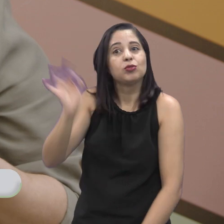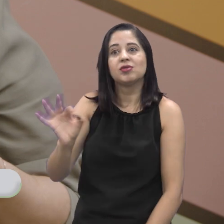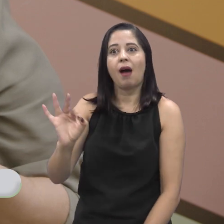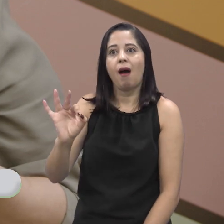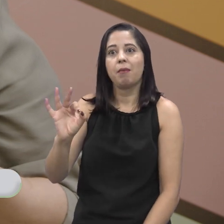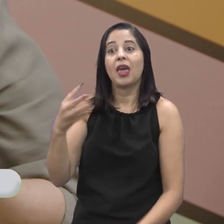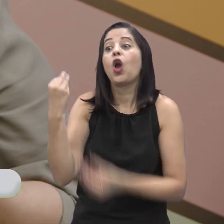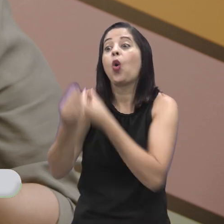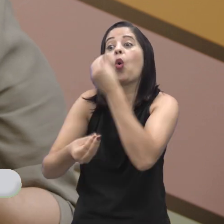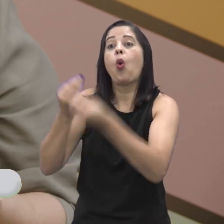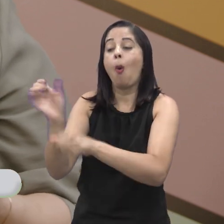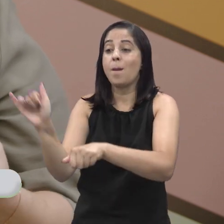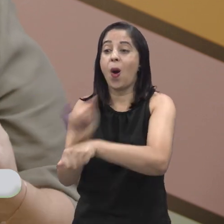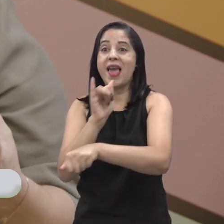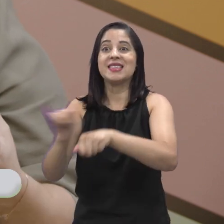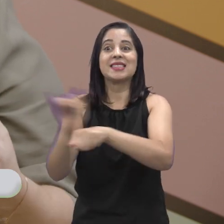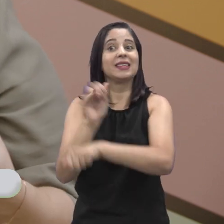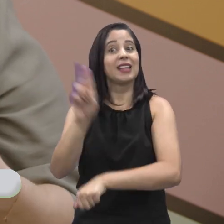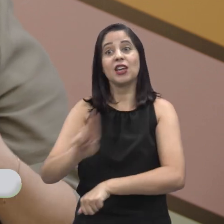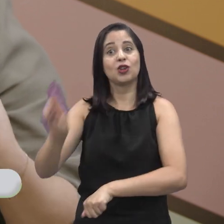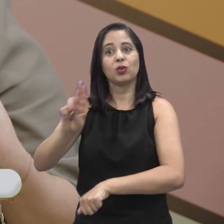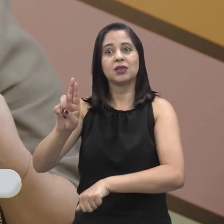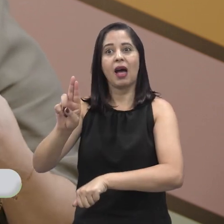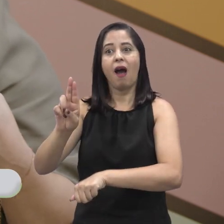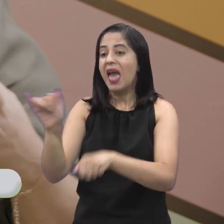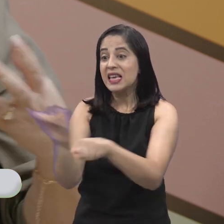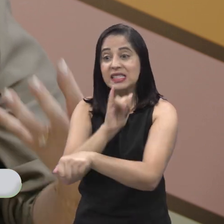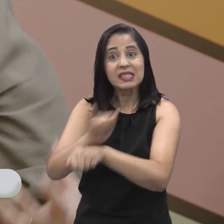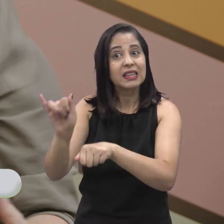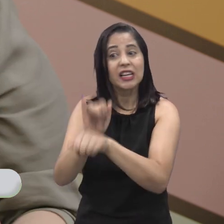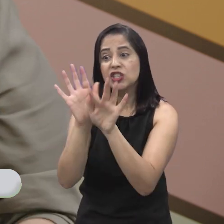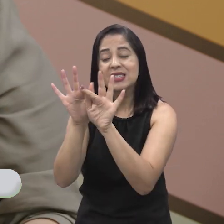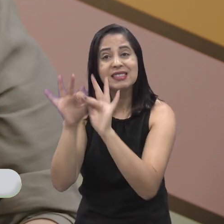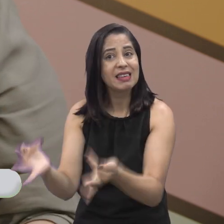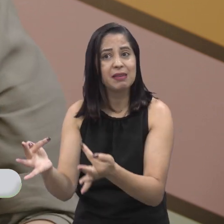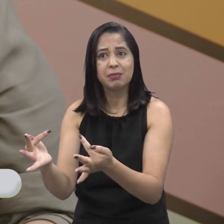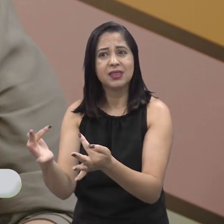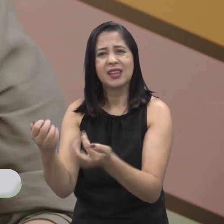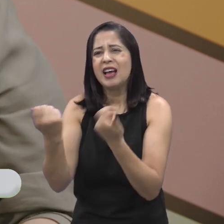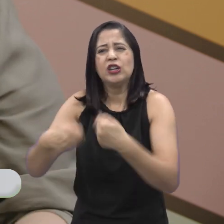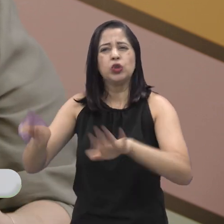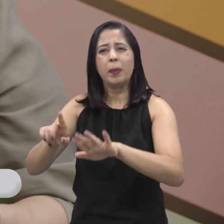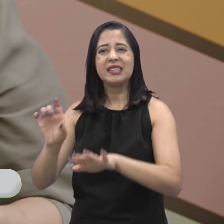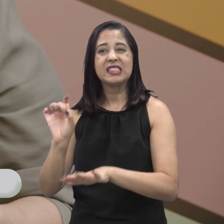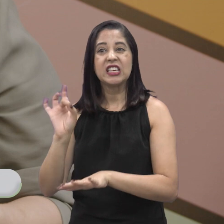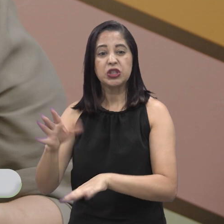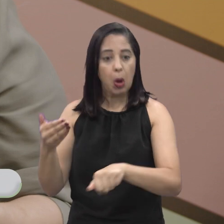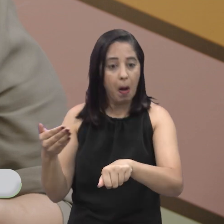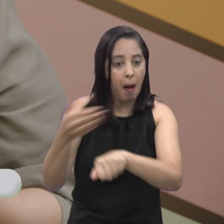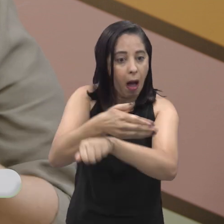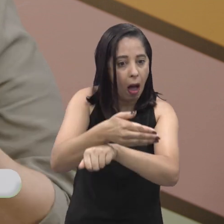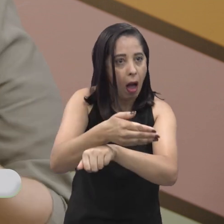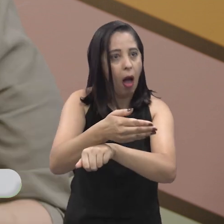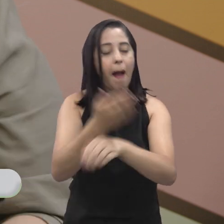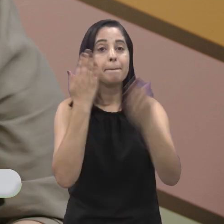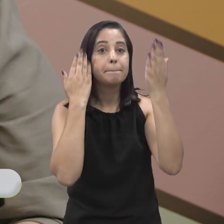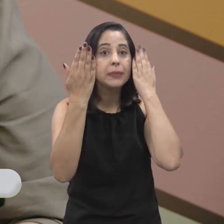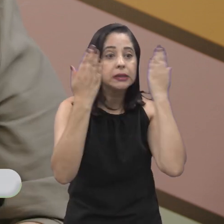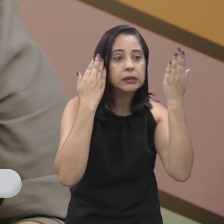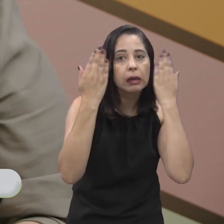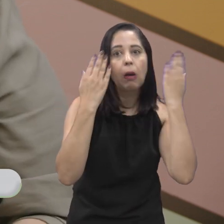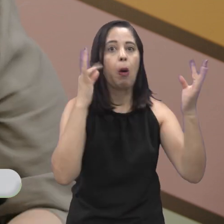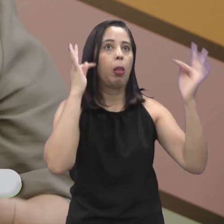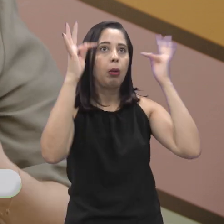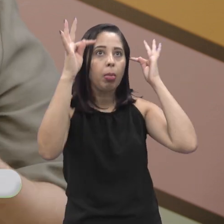a pessoa pode ter, simples, né, não precisa necessariamente ser numa sessão de psicoterapia, para que ela possa alcançar de